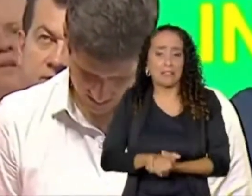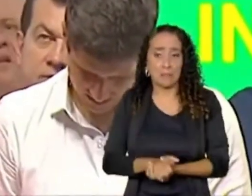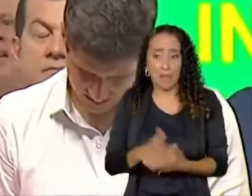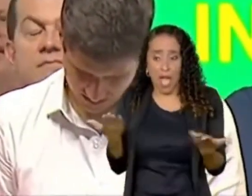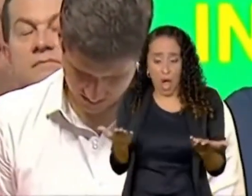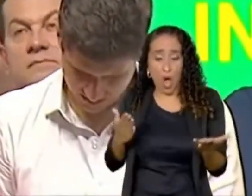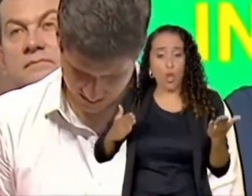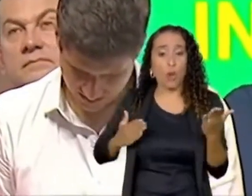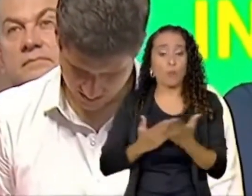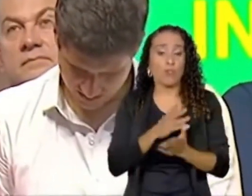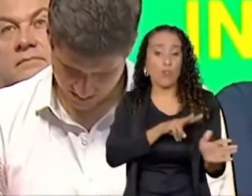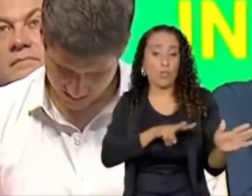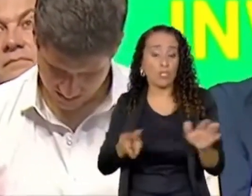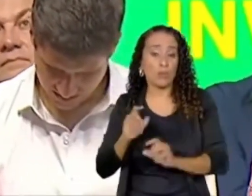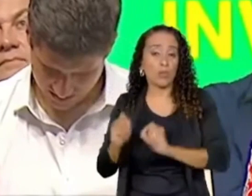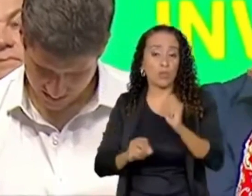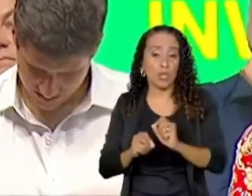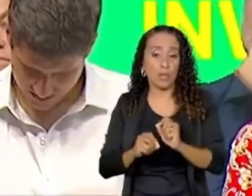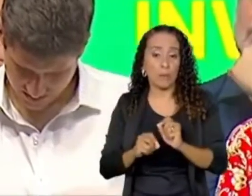essa semana